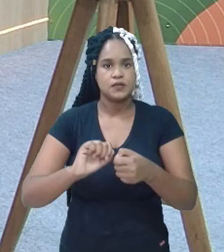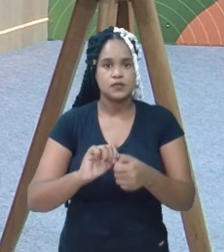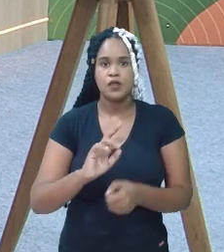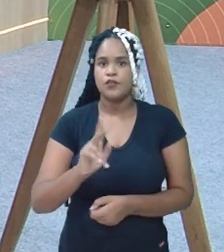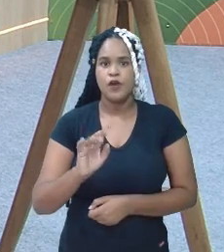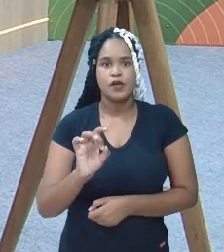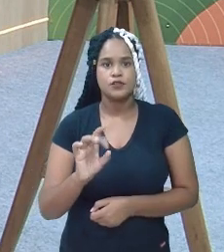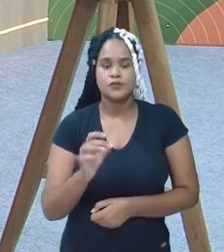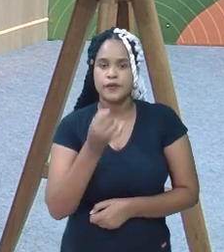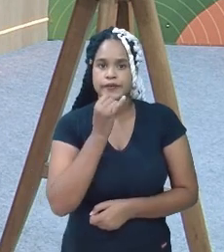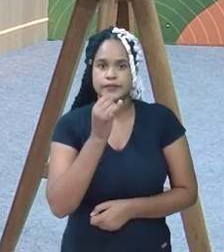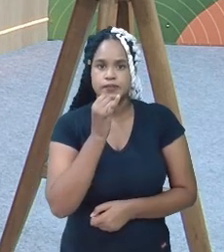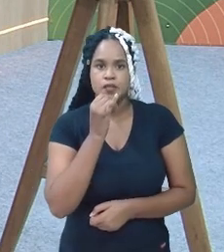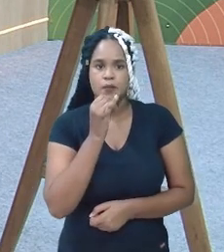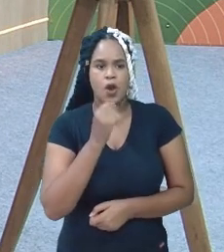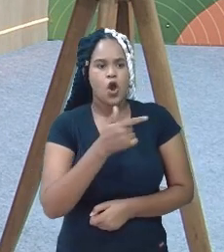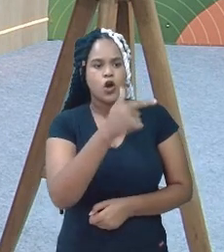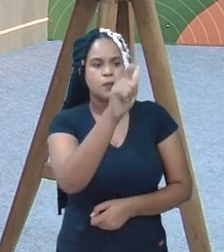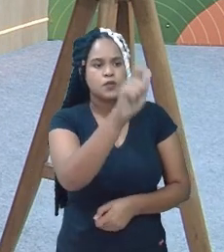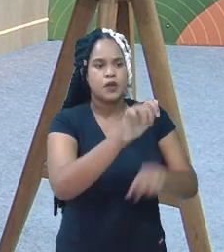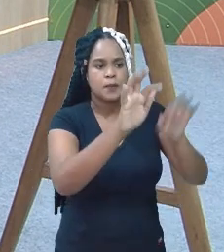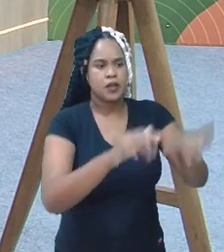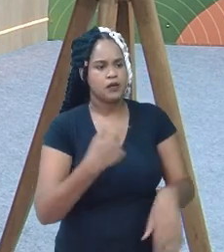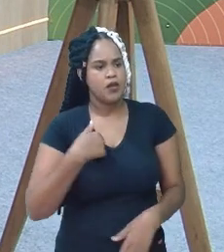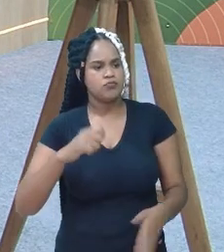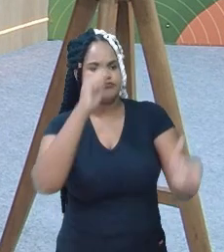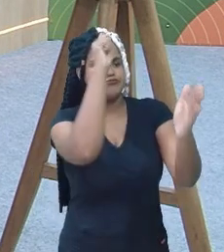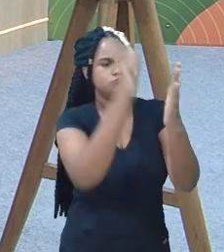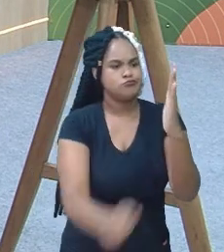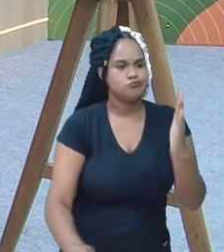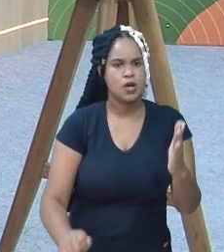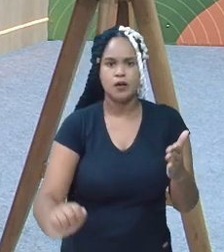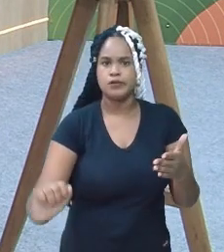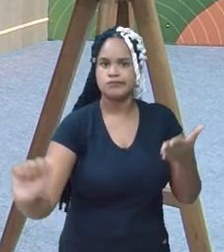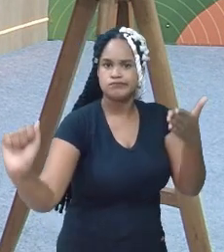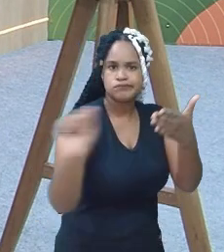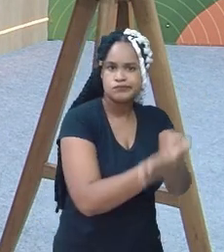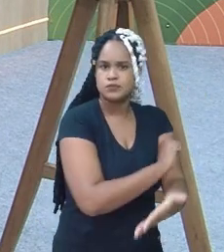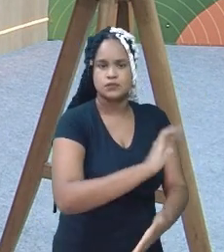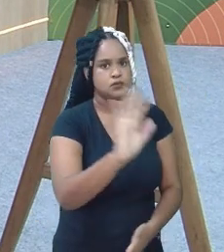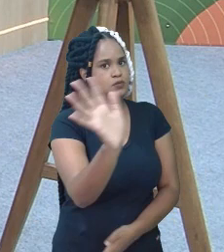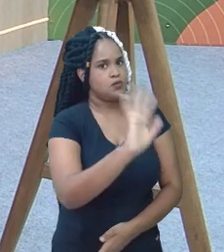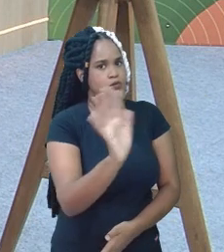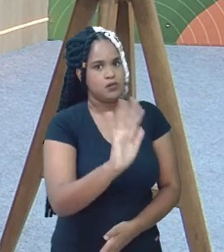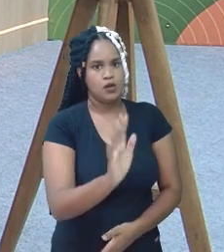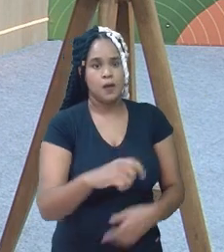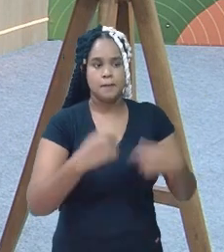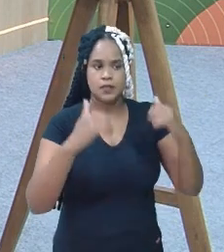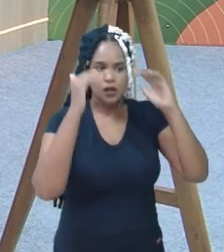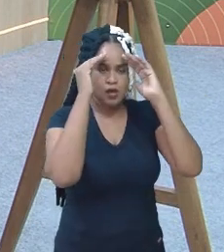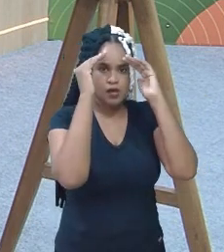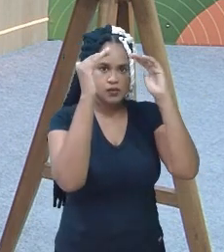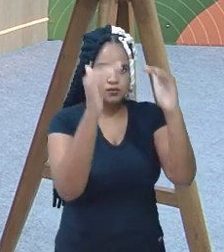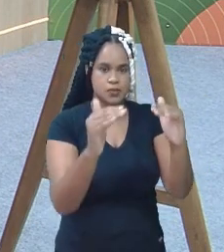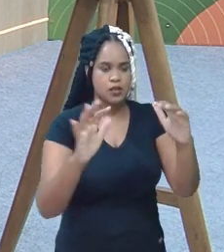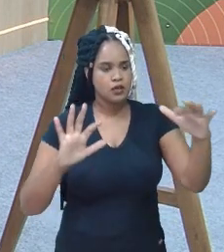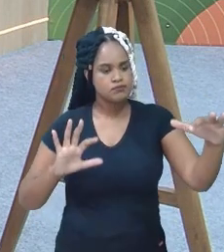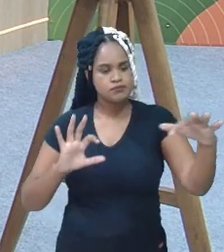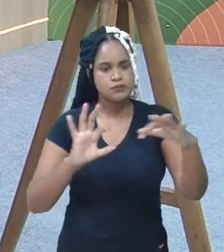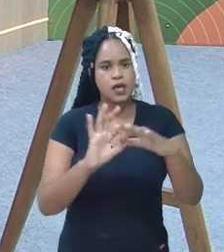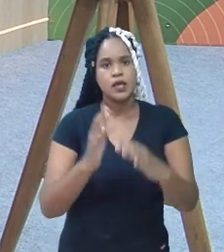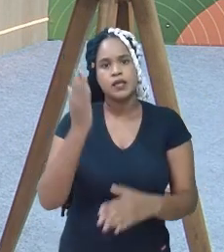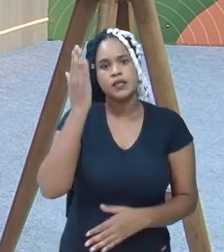lá e apagar o que o meu colega fez e escrever o que eu fiz. Não é? Precisa combinar, eles precisam entender